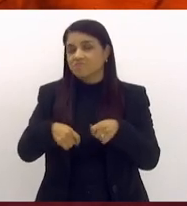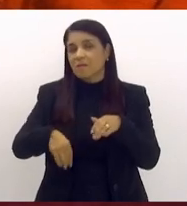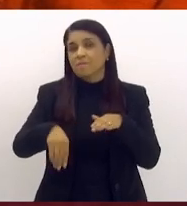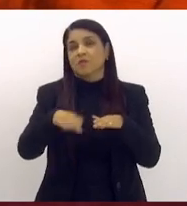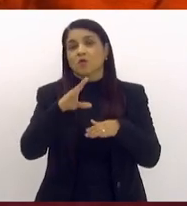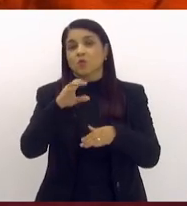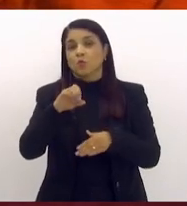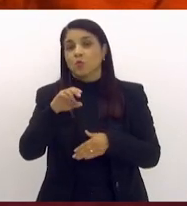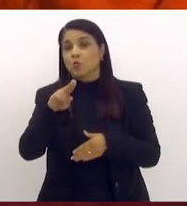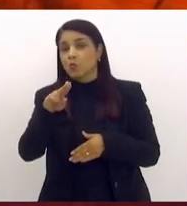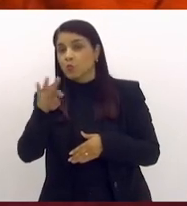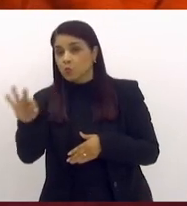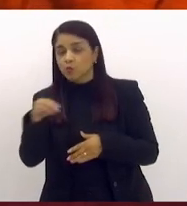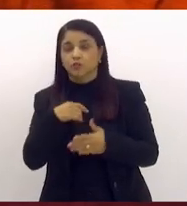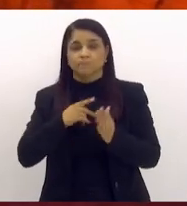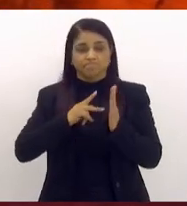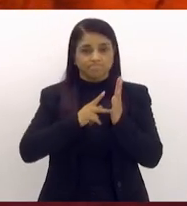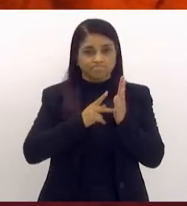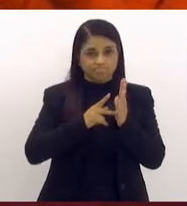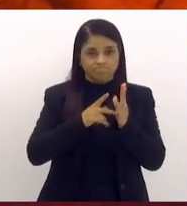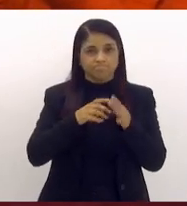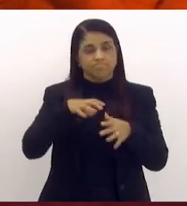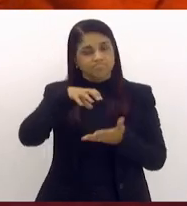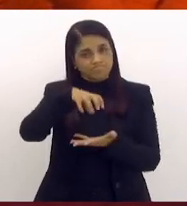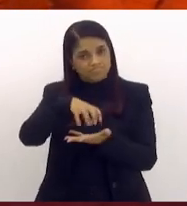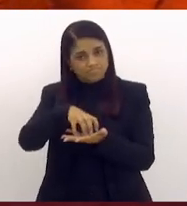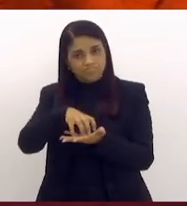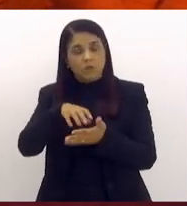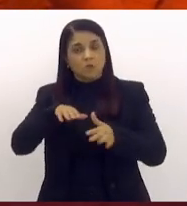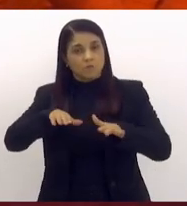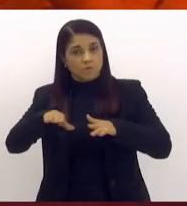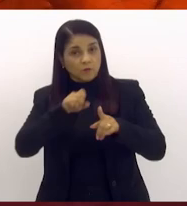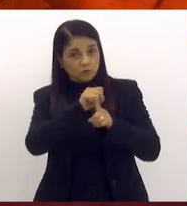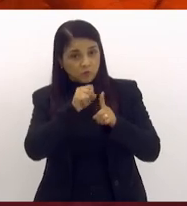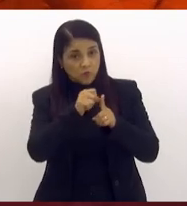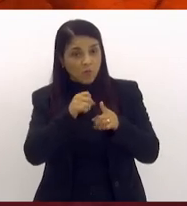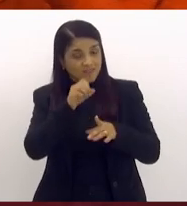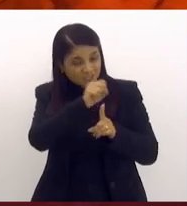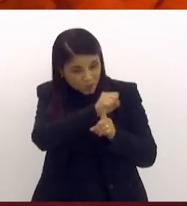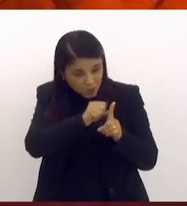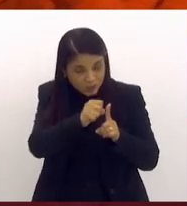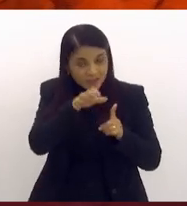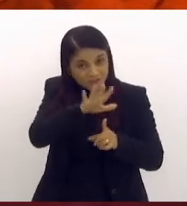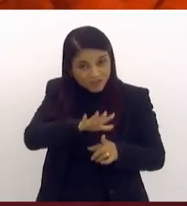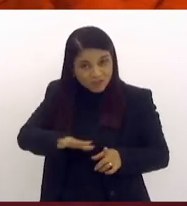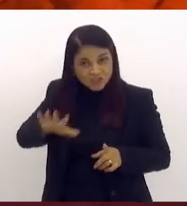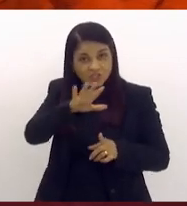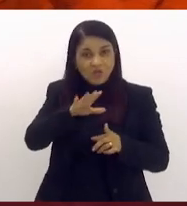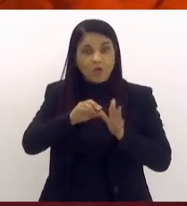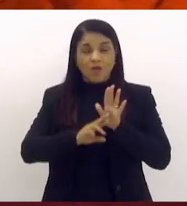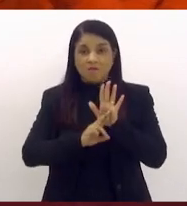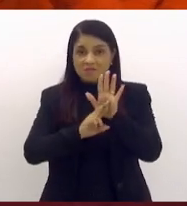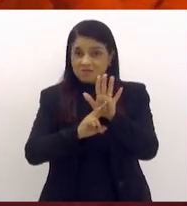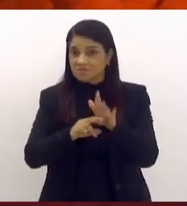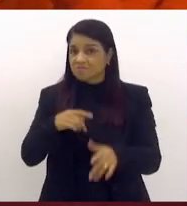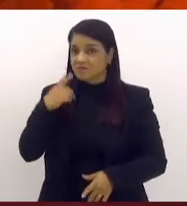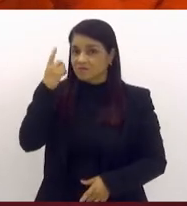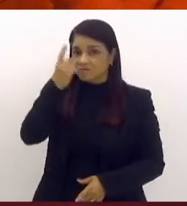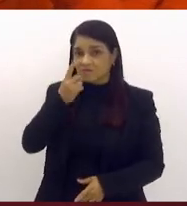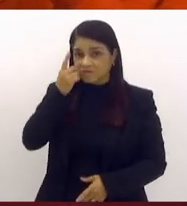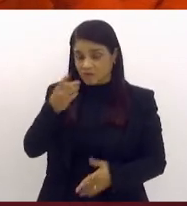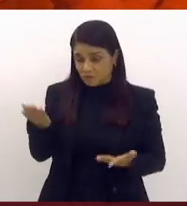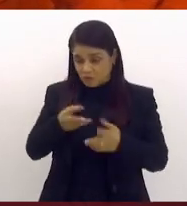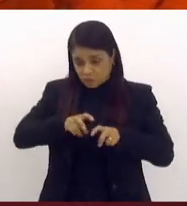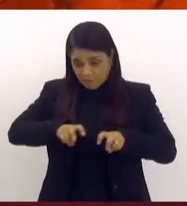Cut não somente as centrais sindicais os movimentos sociais mas a sociedade brasileira aqui representada pelas parlamentares que estão aqui nessa